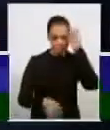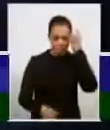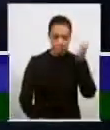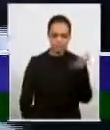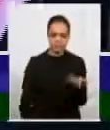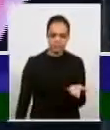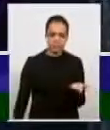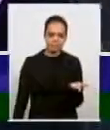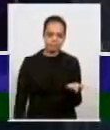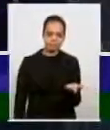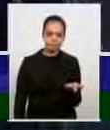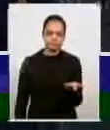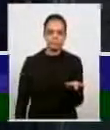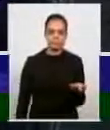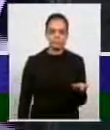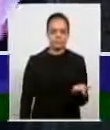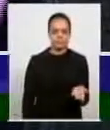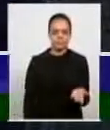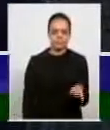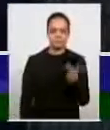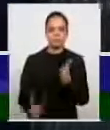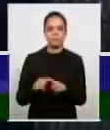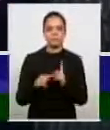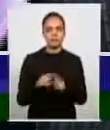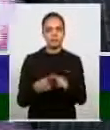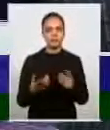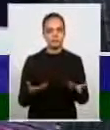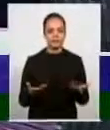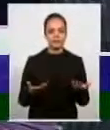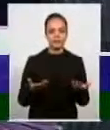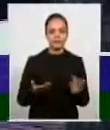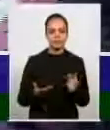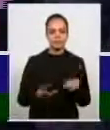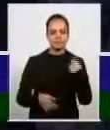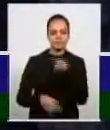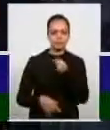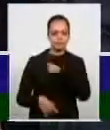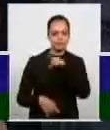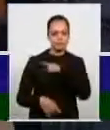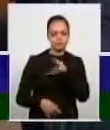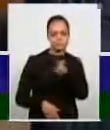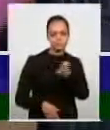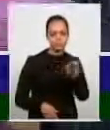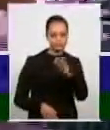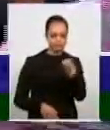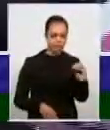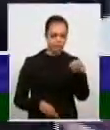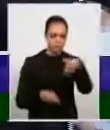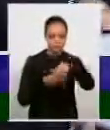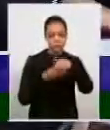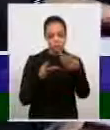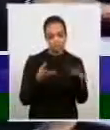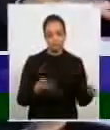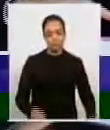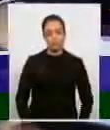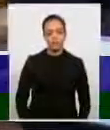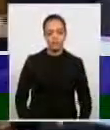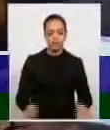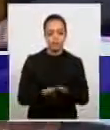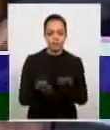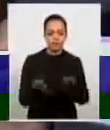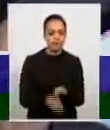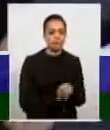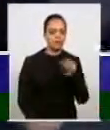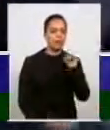amanhã, uma vez que temos alguns vetos para serem apreciados. E